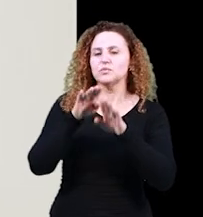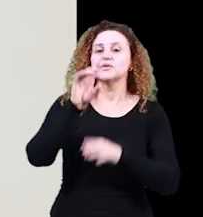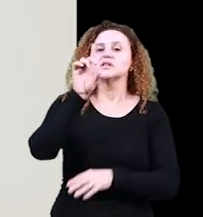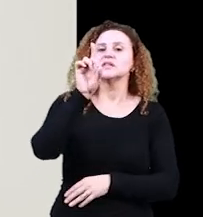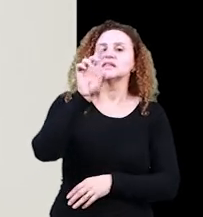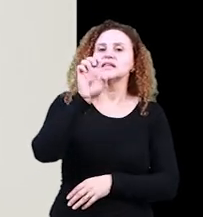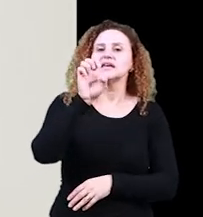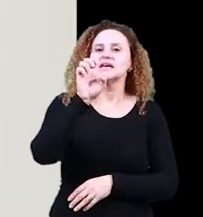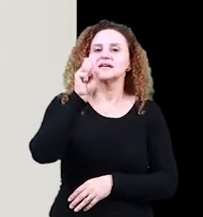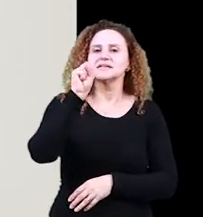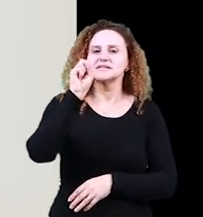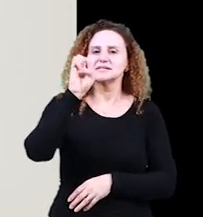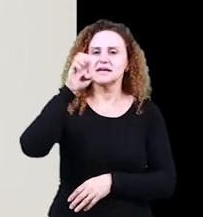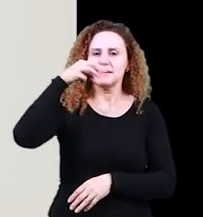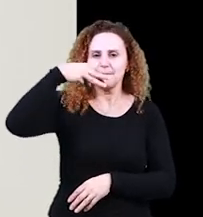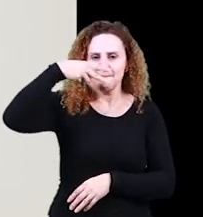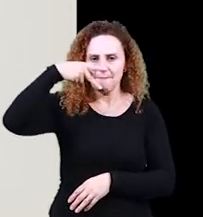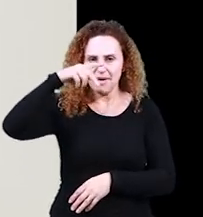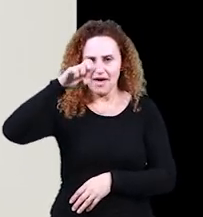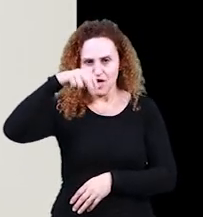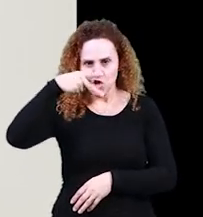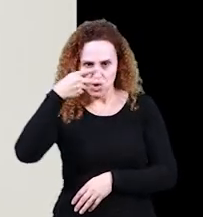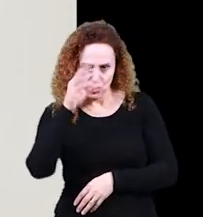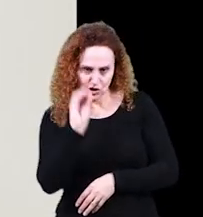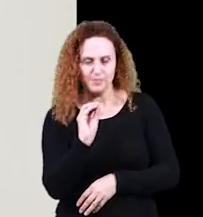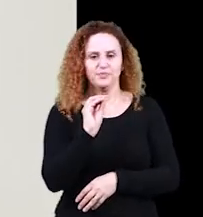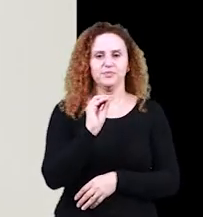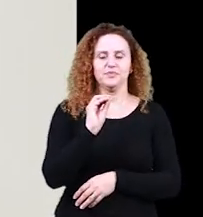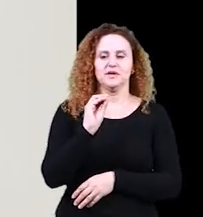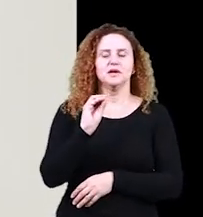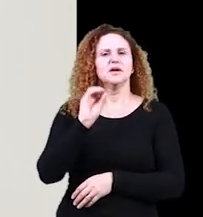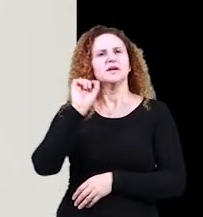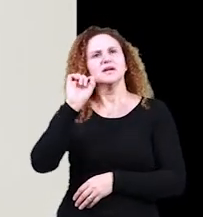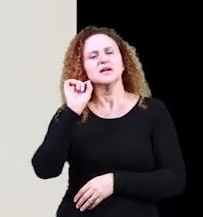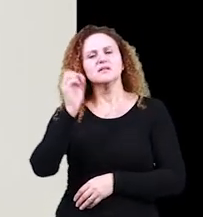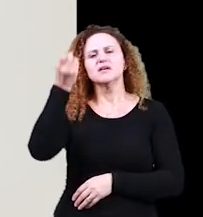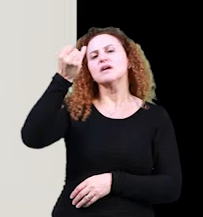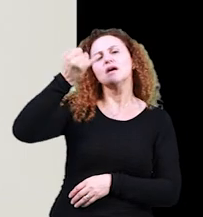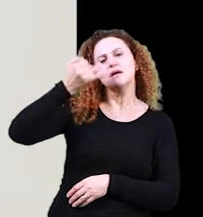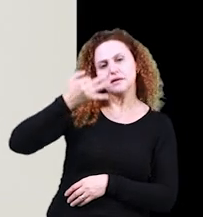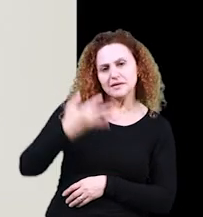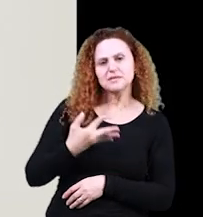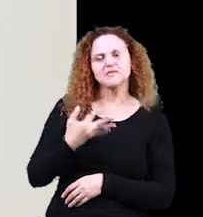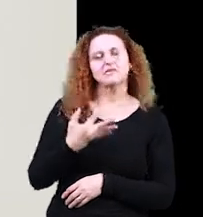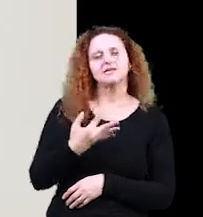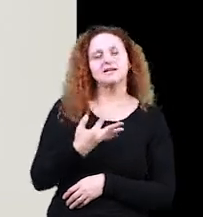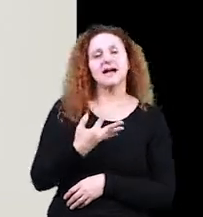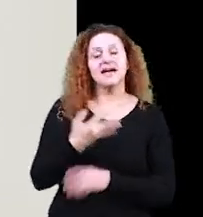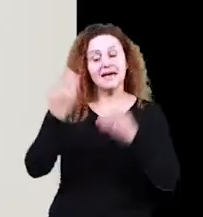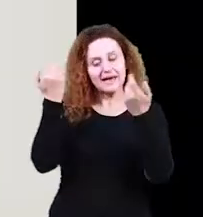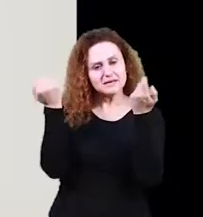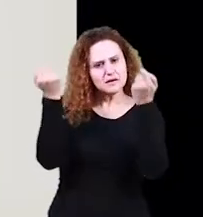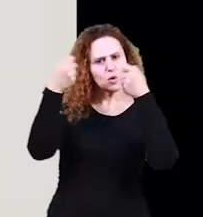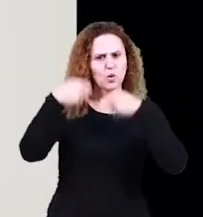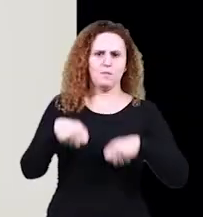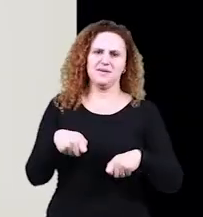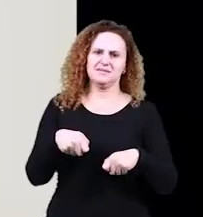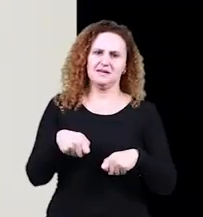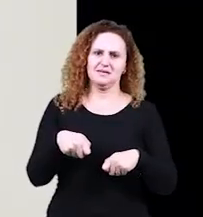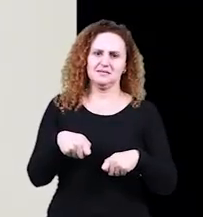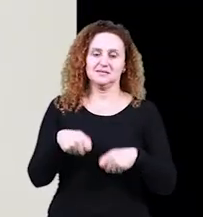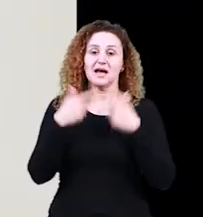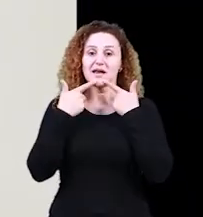que corresponderiam mais ou menos aos mesmos conceitos que eu sou a ser tendem língua e fala então a competência linguística